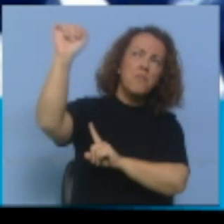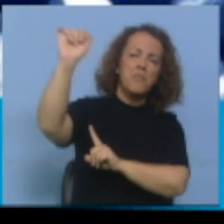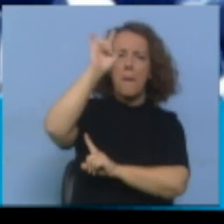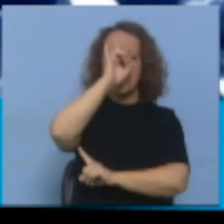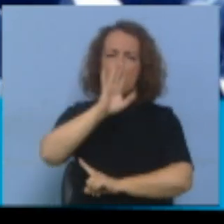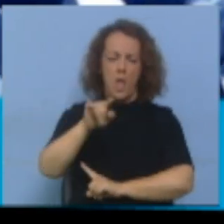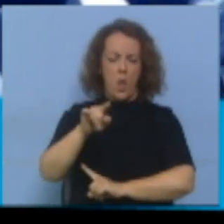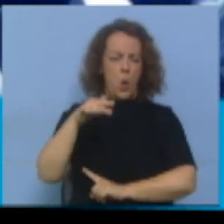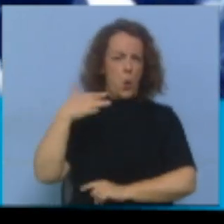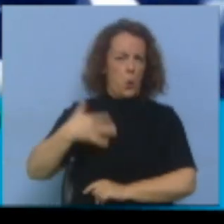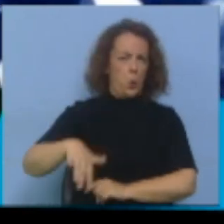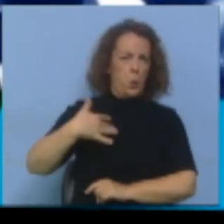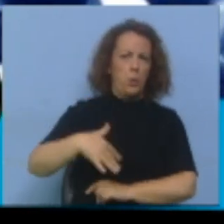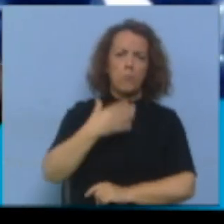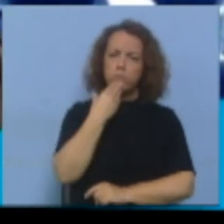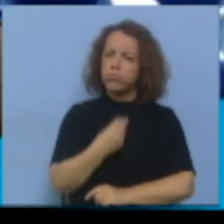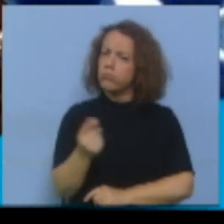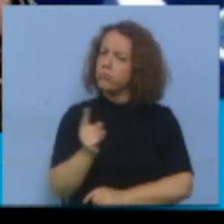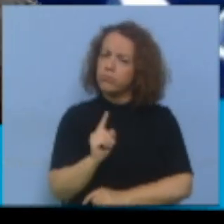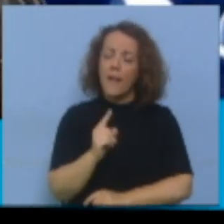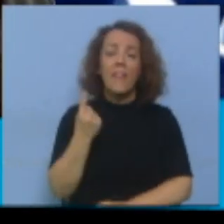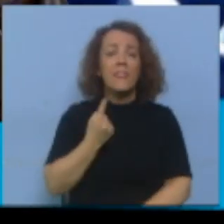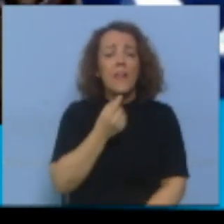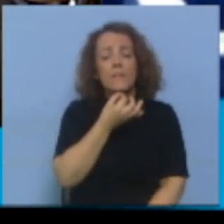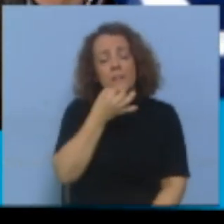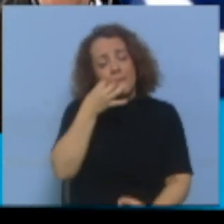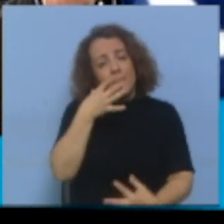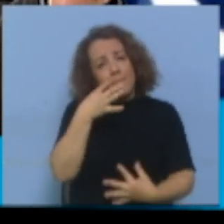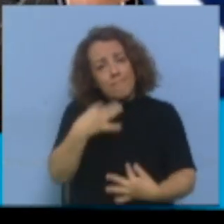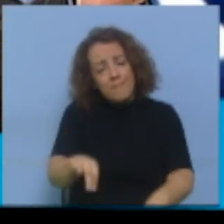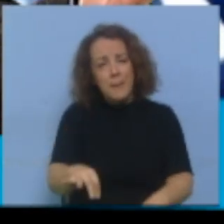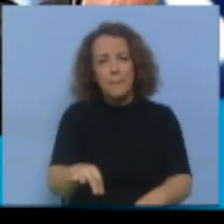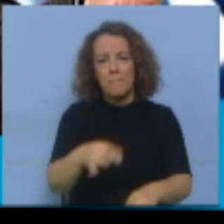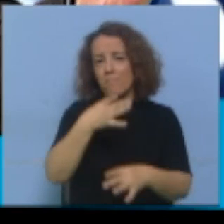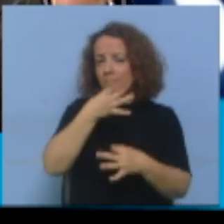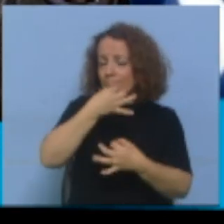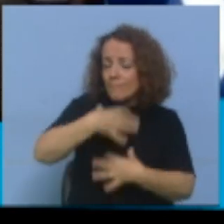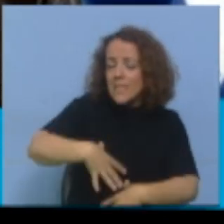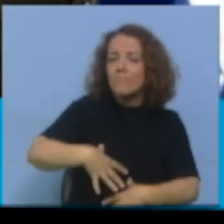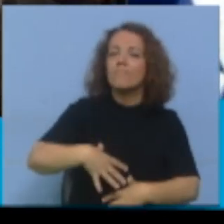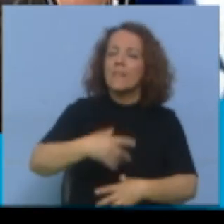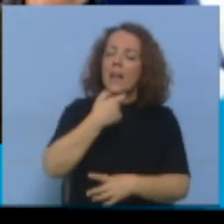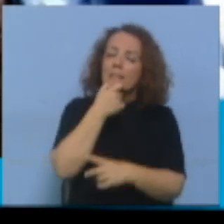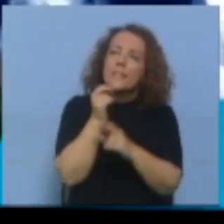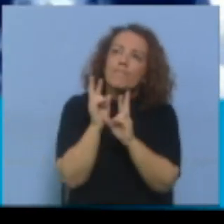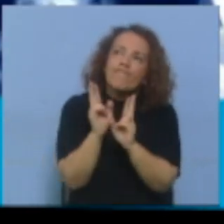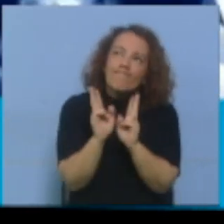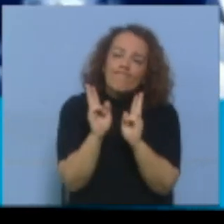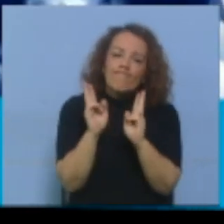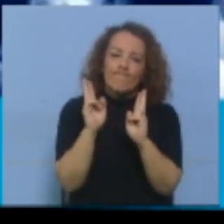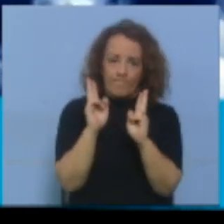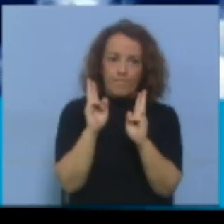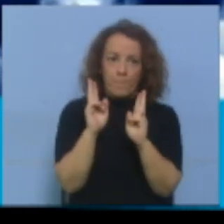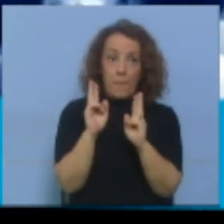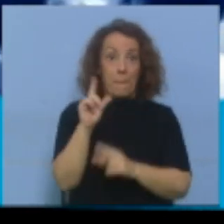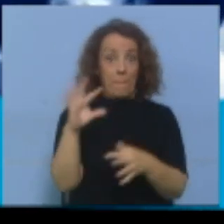arrogância incrível. Não, humildemente vamos tentando... É a confiança que está em causa, a esperança que está em causa. Isso mesmo. Ainda a